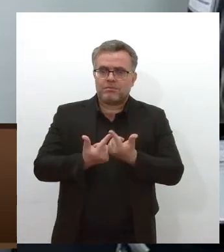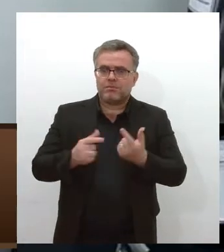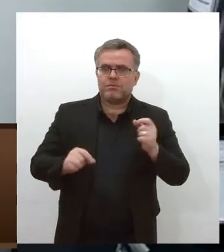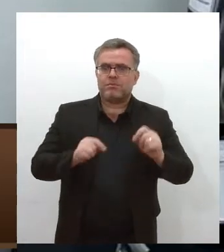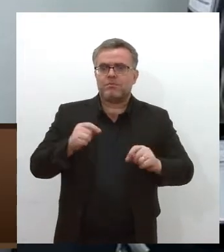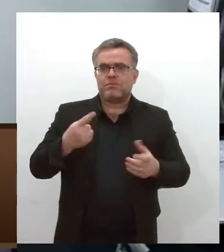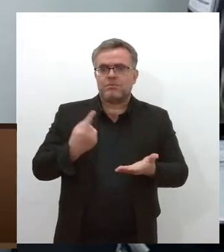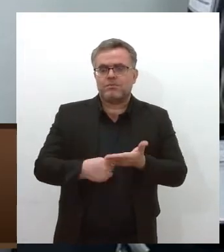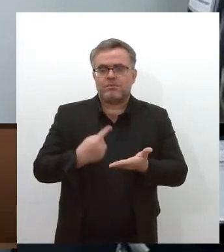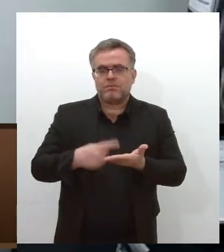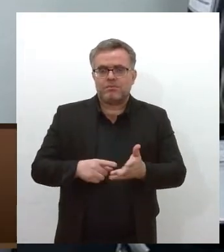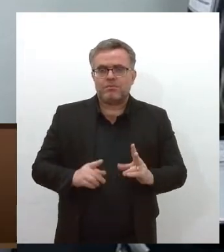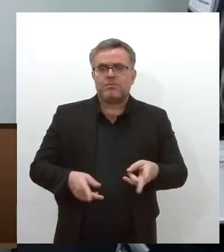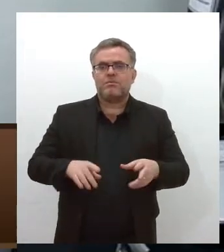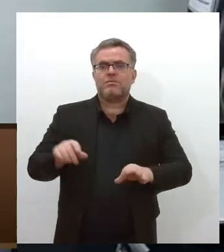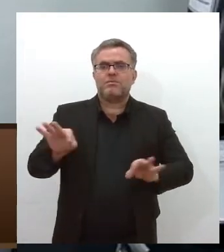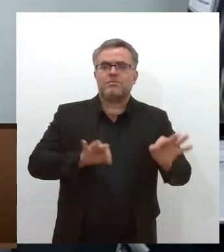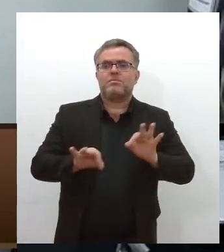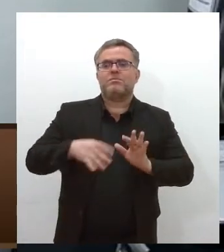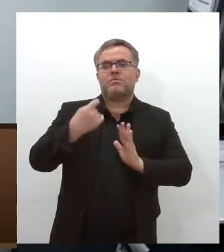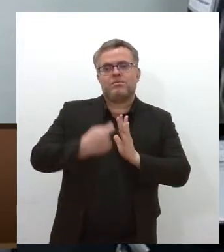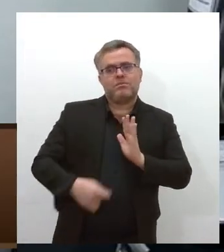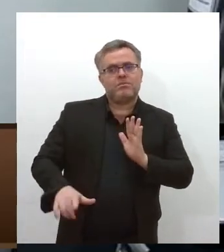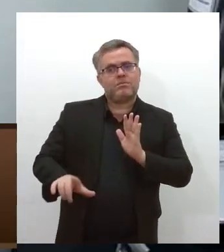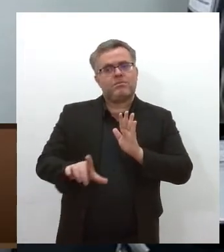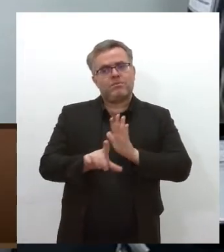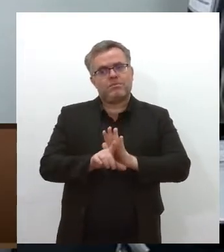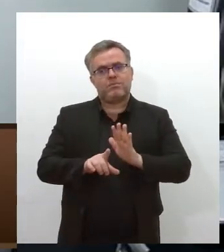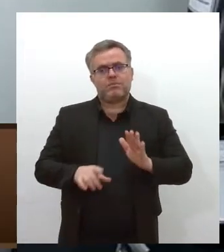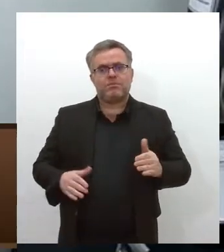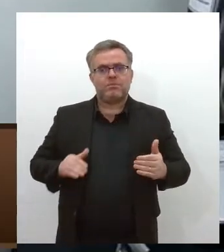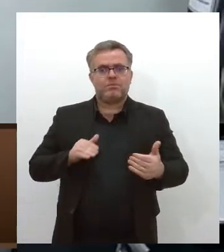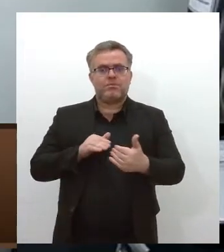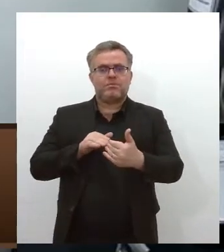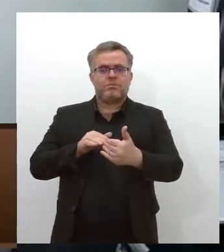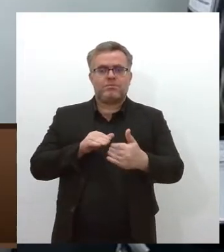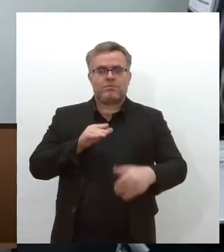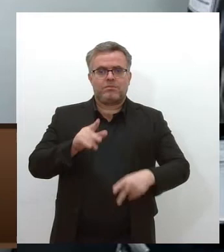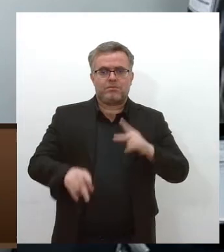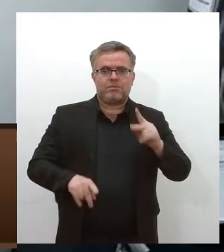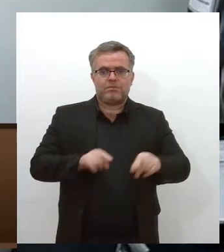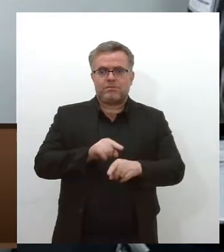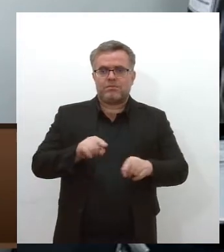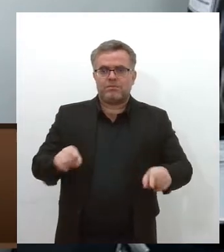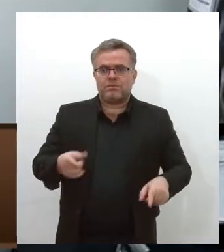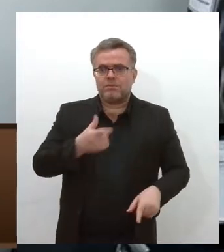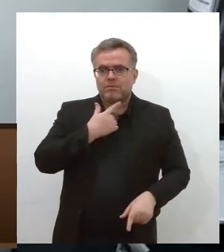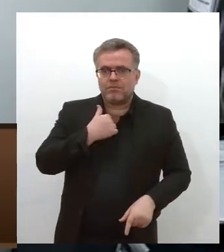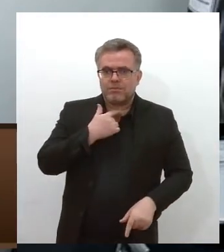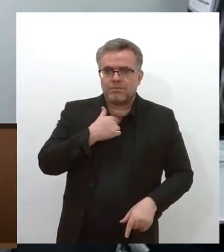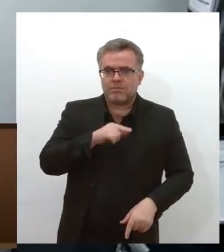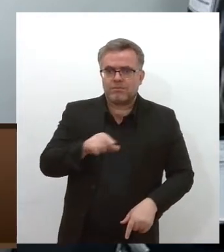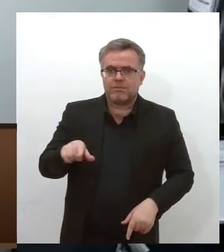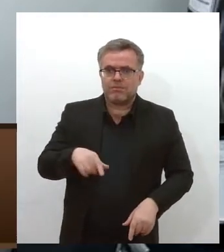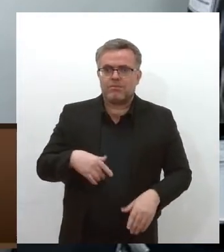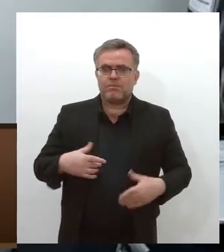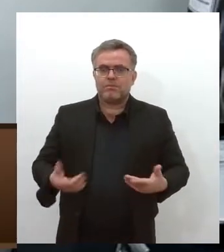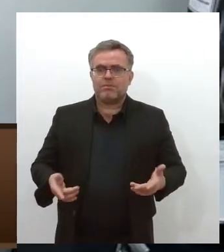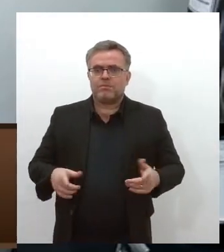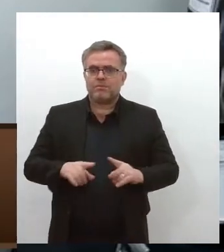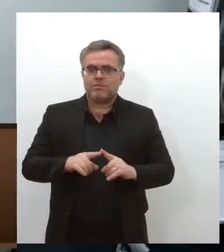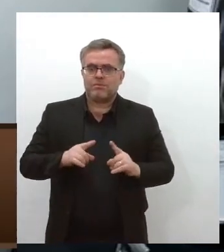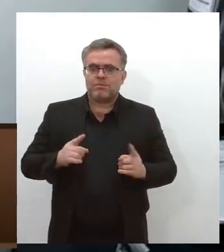as leis, mas fazer as leis de acordo com a vontade desta população. Mas eu digo mais ainda,